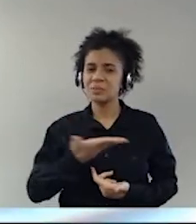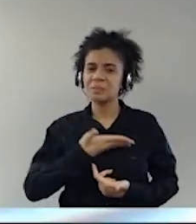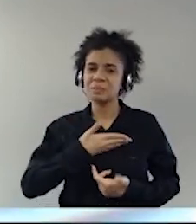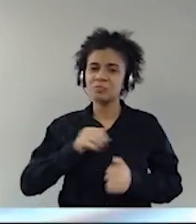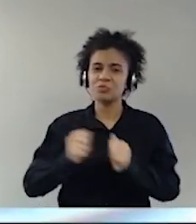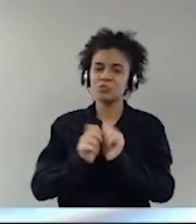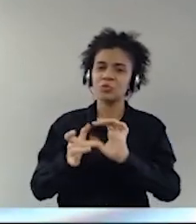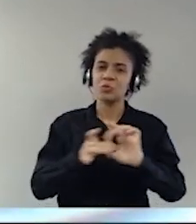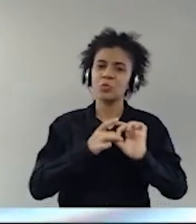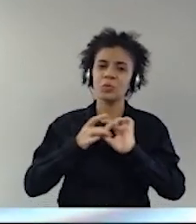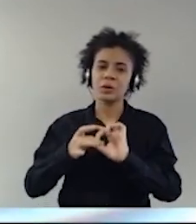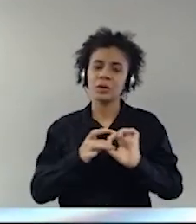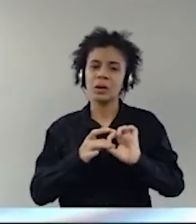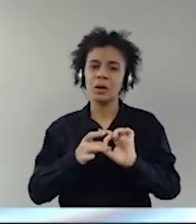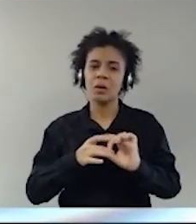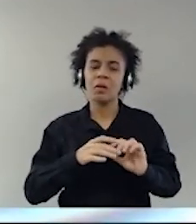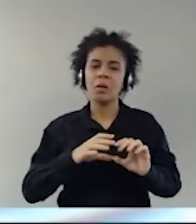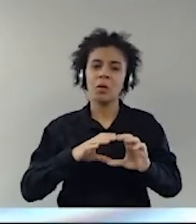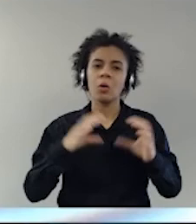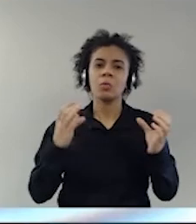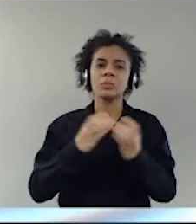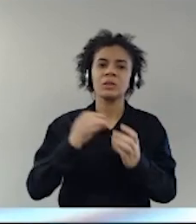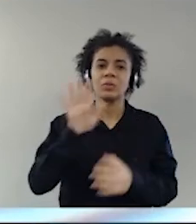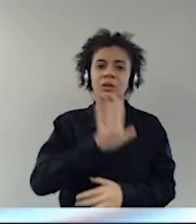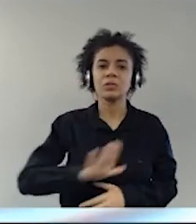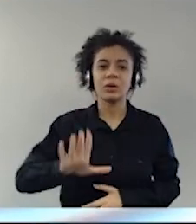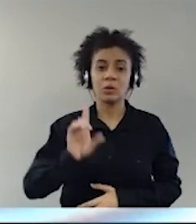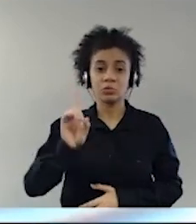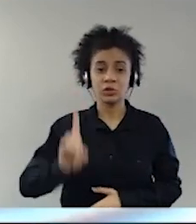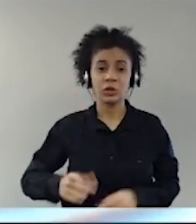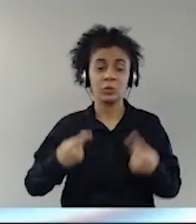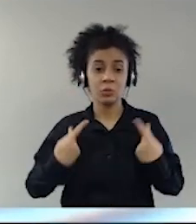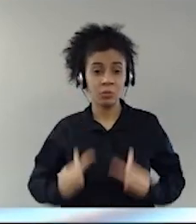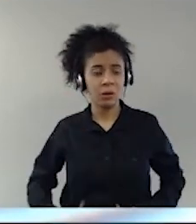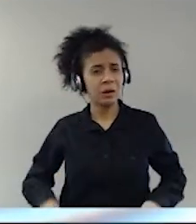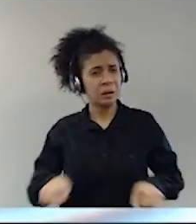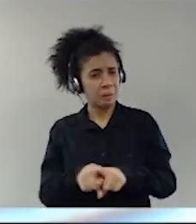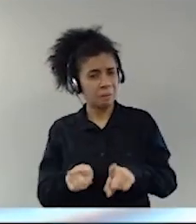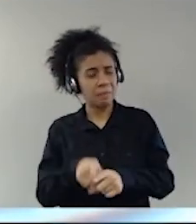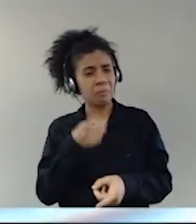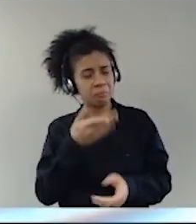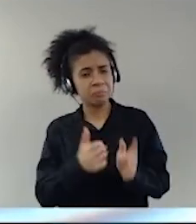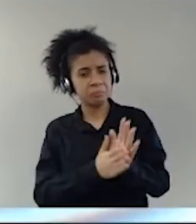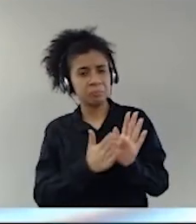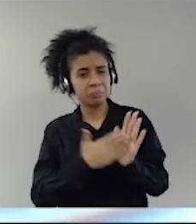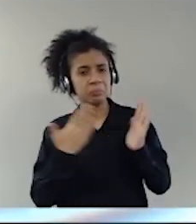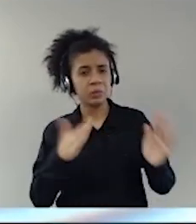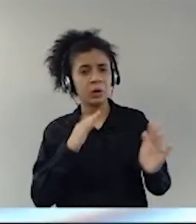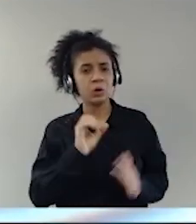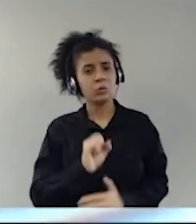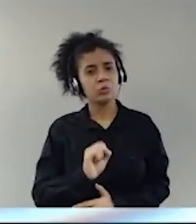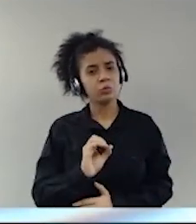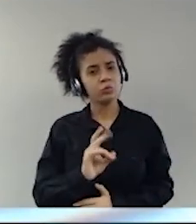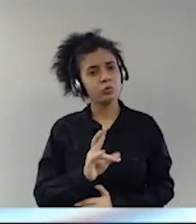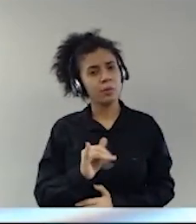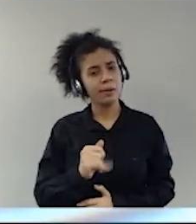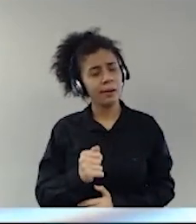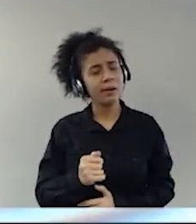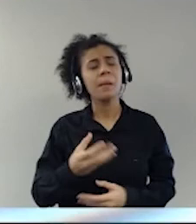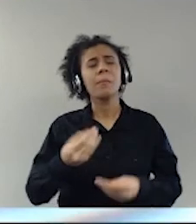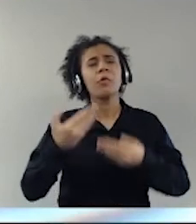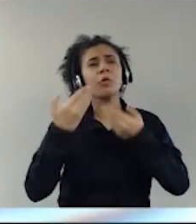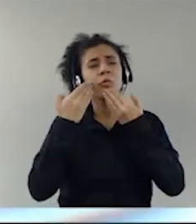Comissão Nacional de Direitos Humanos. E a Soraya, que encerra aqui, em grande estilo, aqui, o nosso evento. Muito obrigado a